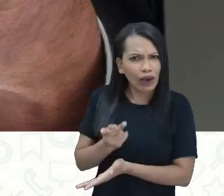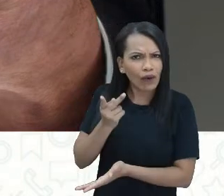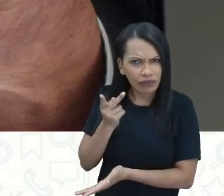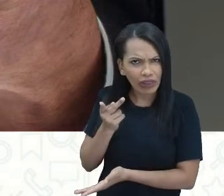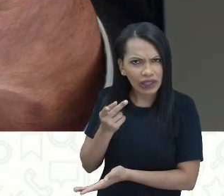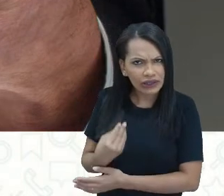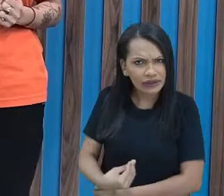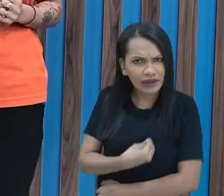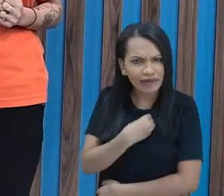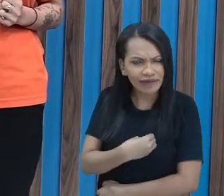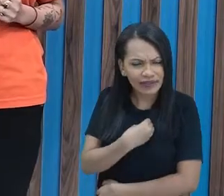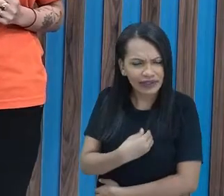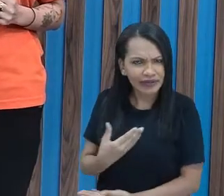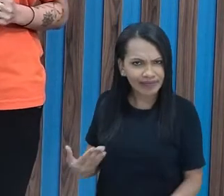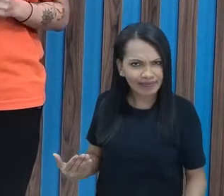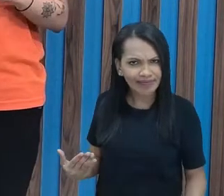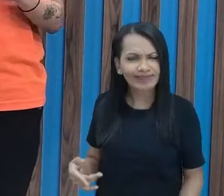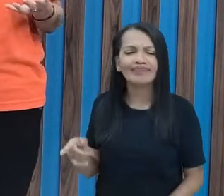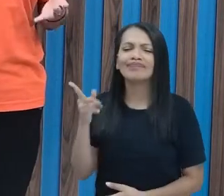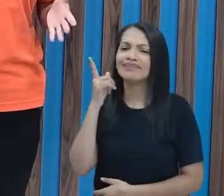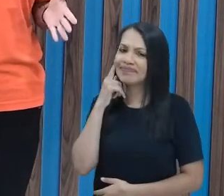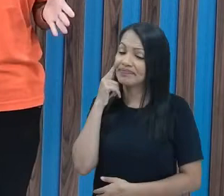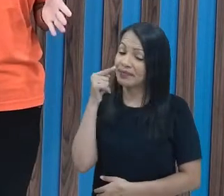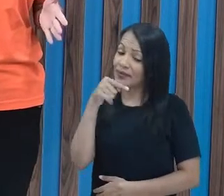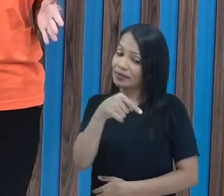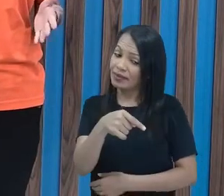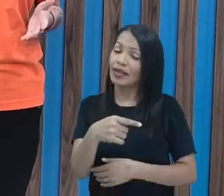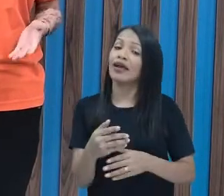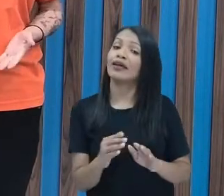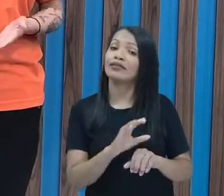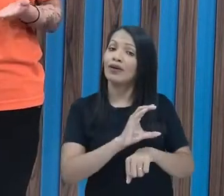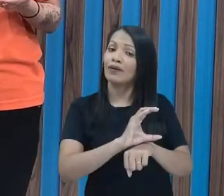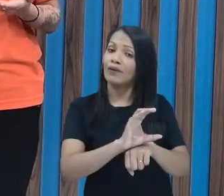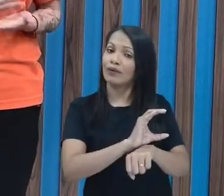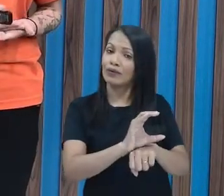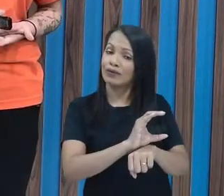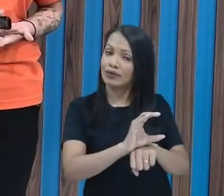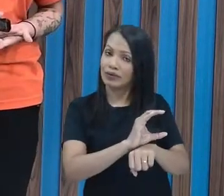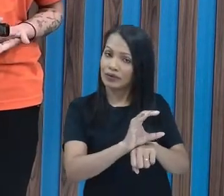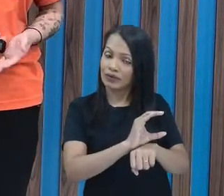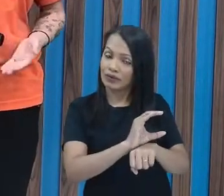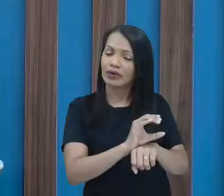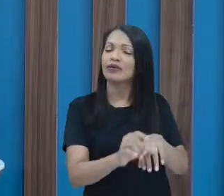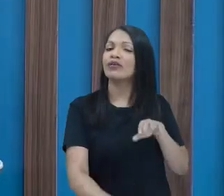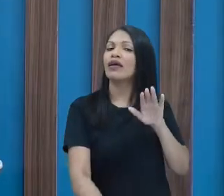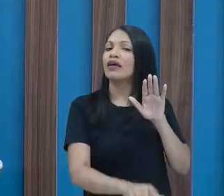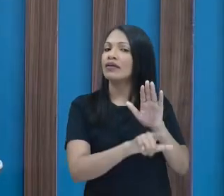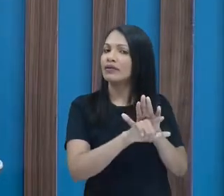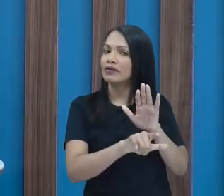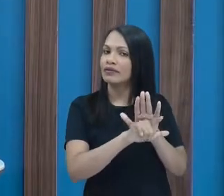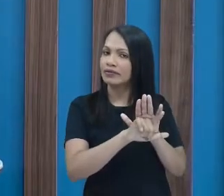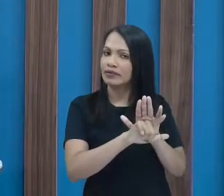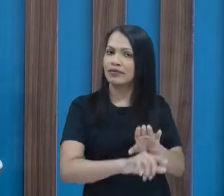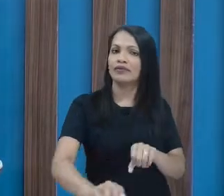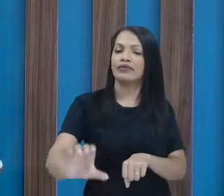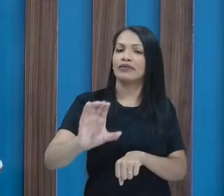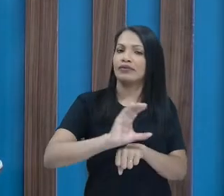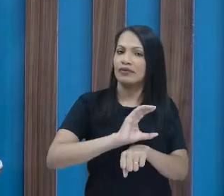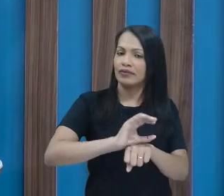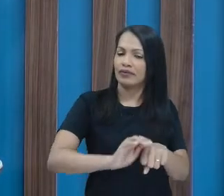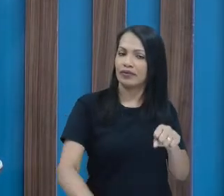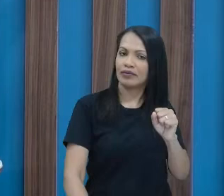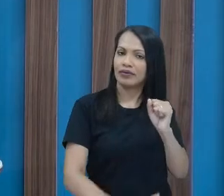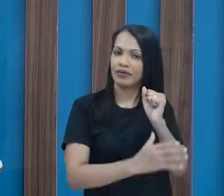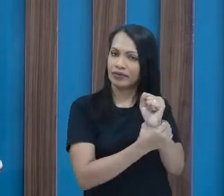Laia. Aí é que tá, né? Eles estão lá garantidos. Tá na lei, né? Na Constituição, que é a nossa